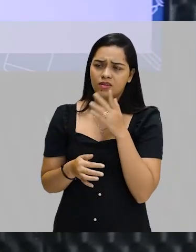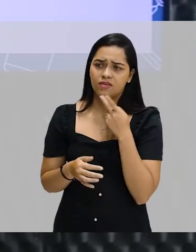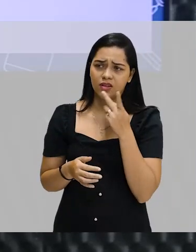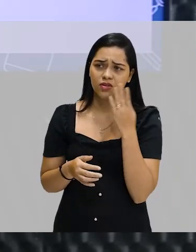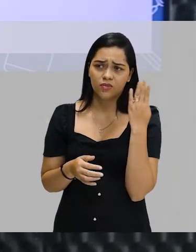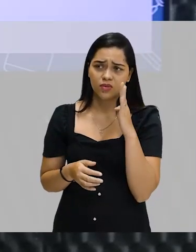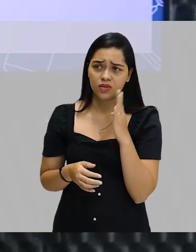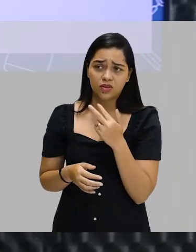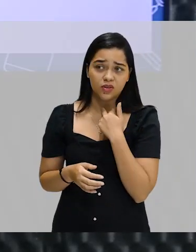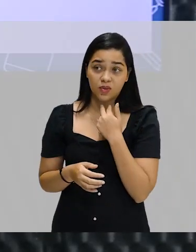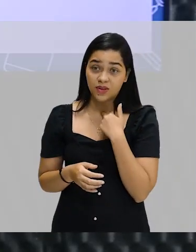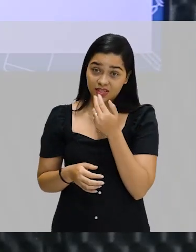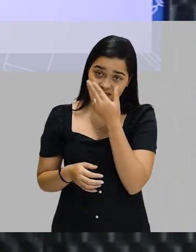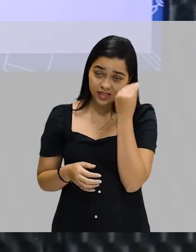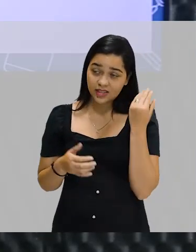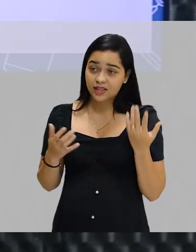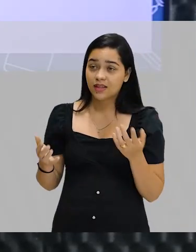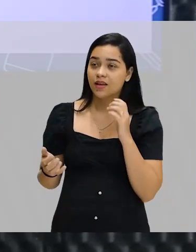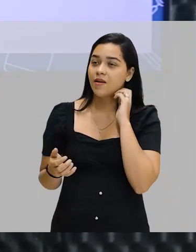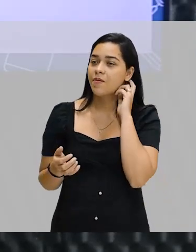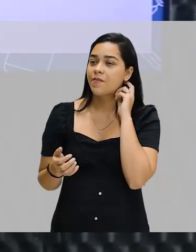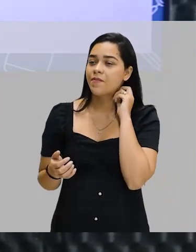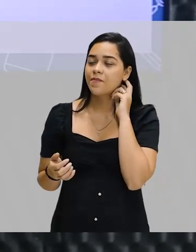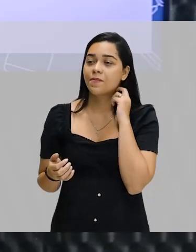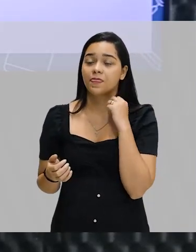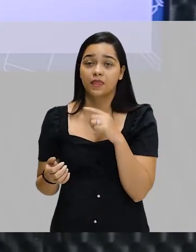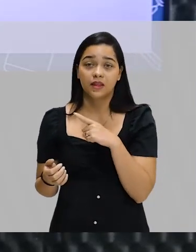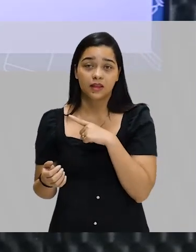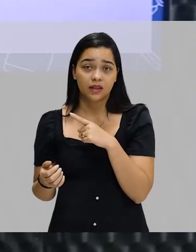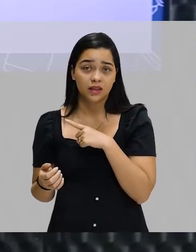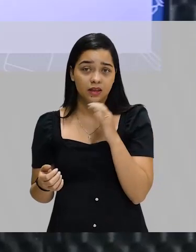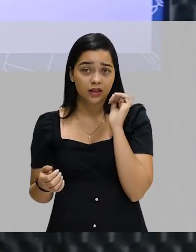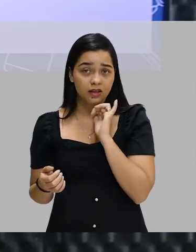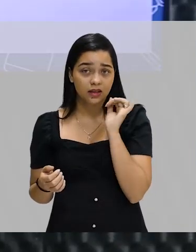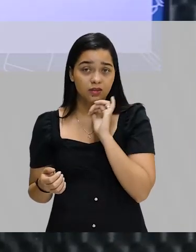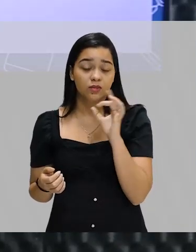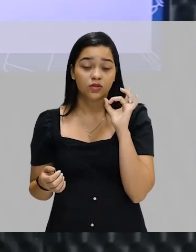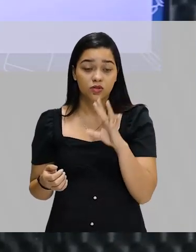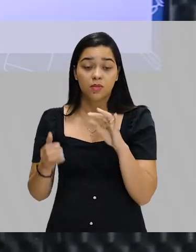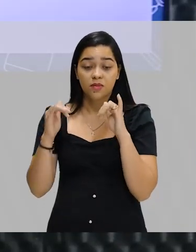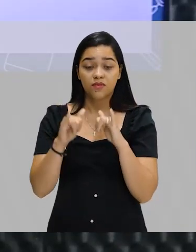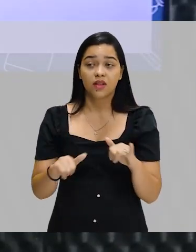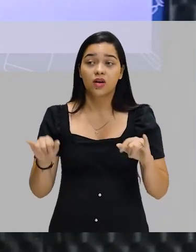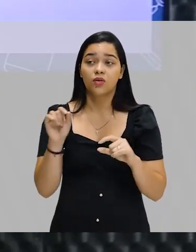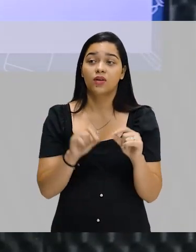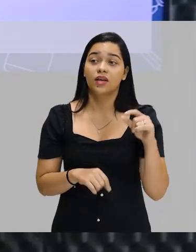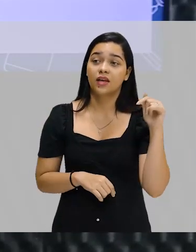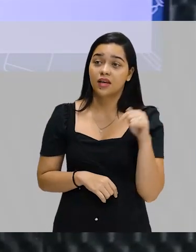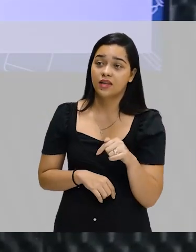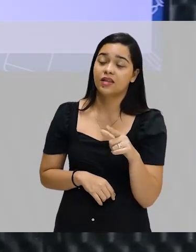Biologia, não posso esquecer de ninguém. Bom, esse exemplo só para dizer que